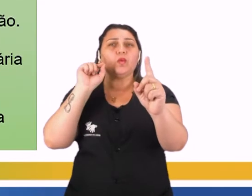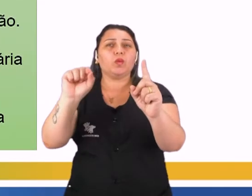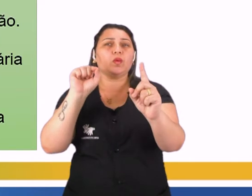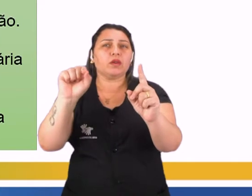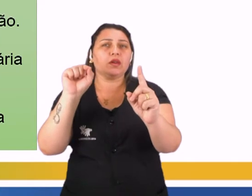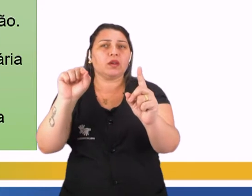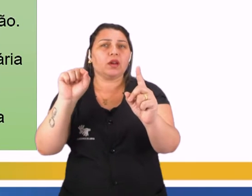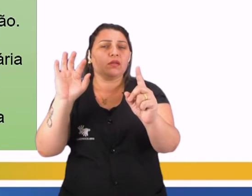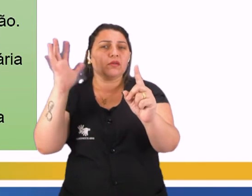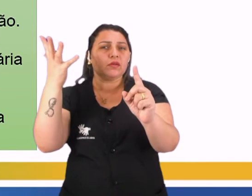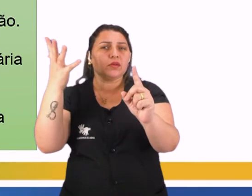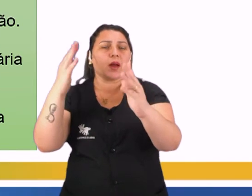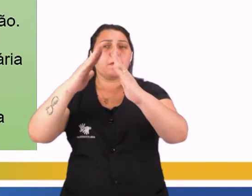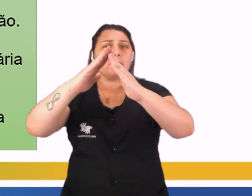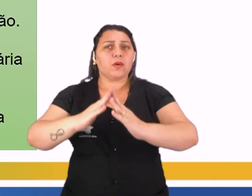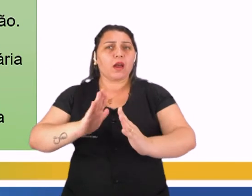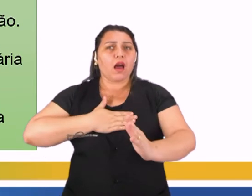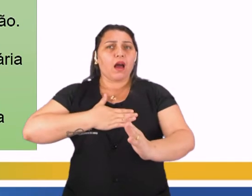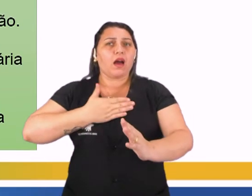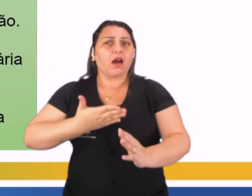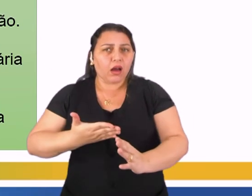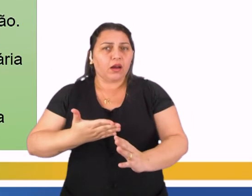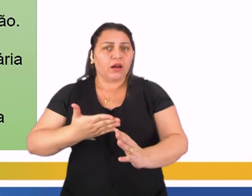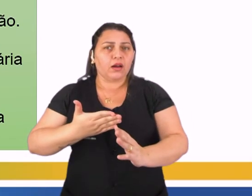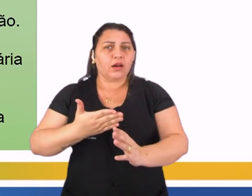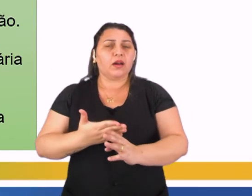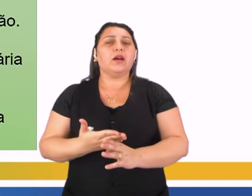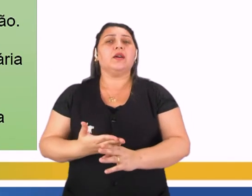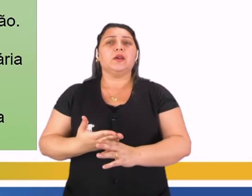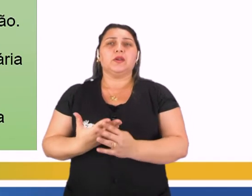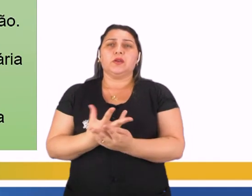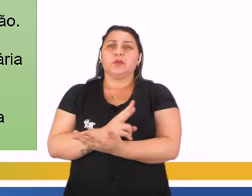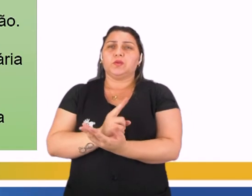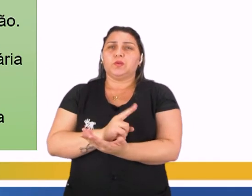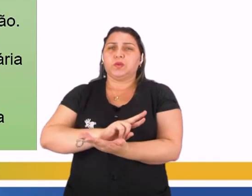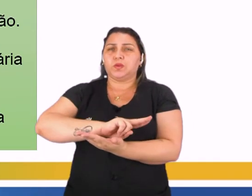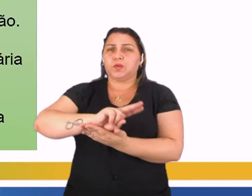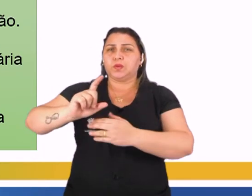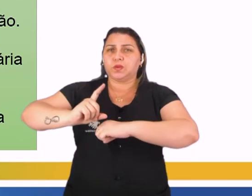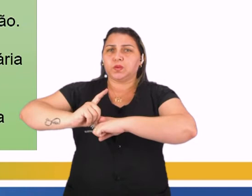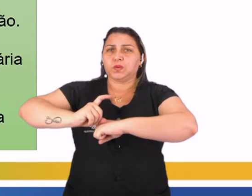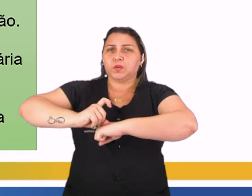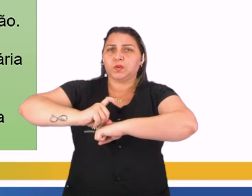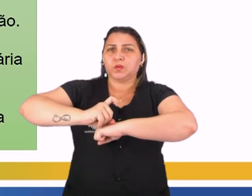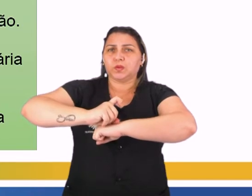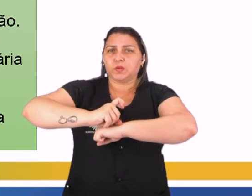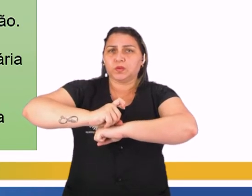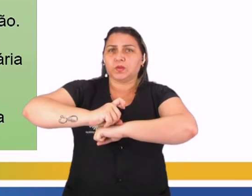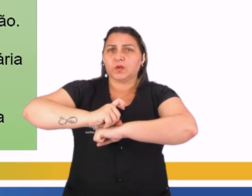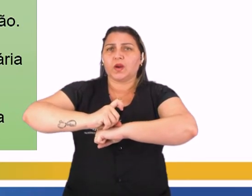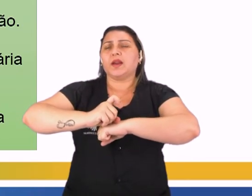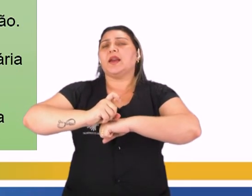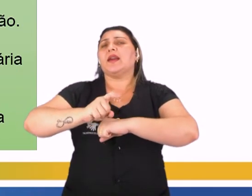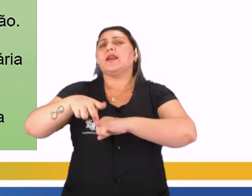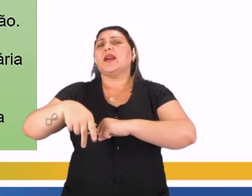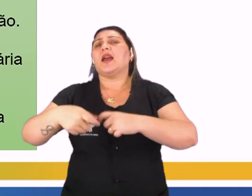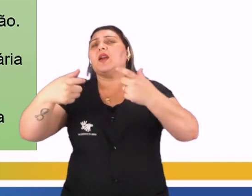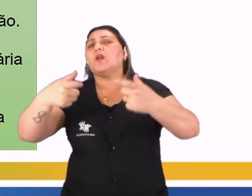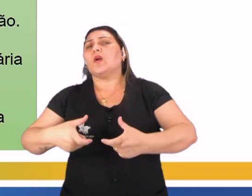economia, fofoca, situações da cidade, crime, etc. E aí o leitor, ele tem